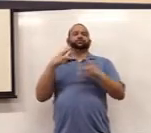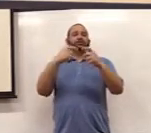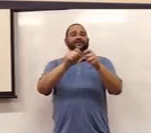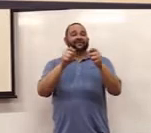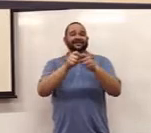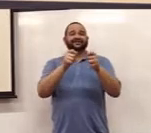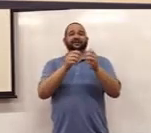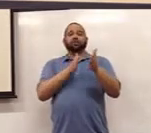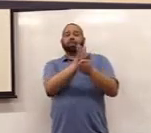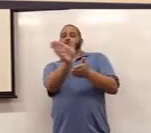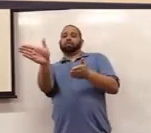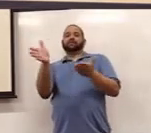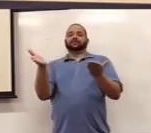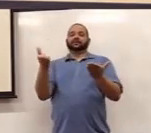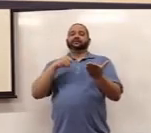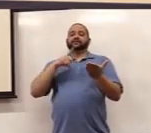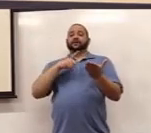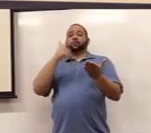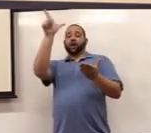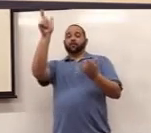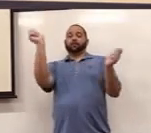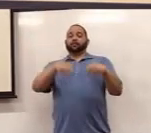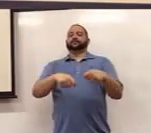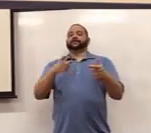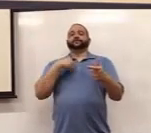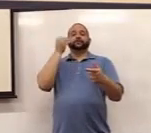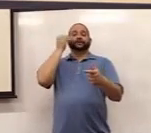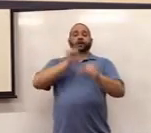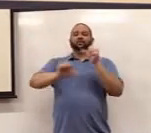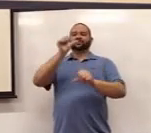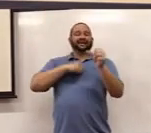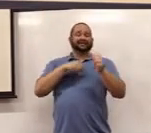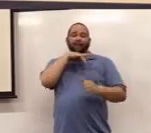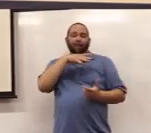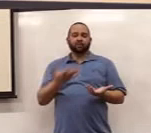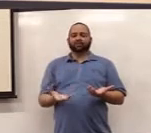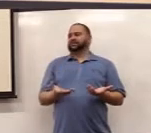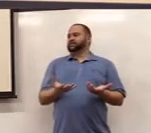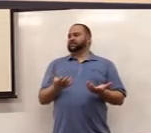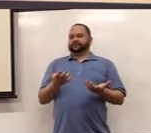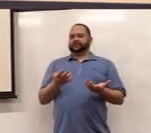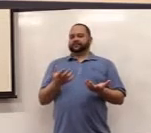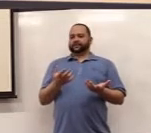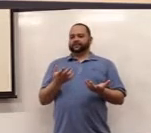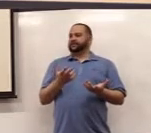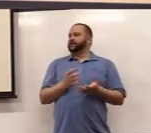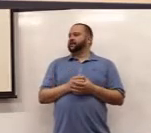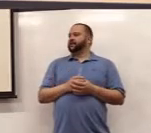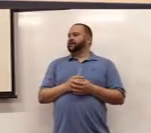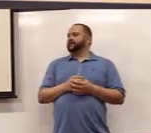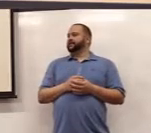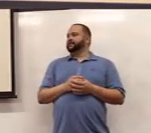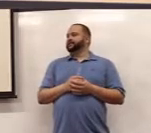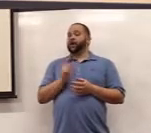gente para o lugar errado. Olha essa outra alternativa. Vamos tentar mudar isso aqui. Isso aqui não está bom. Né? Isso é um papel meio